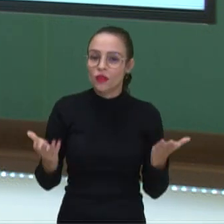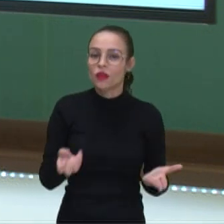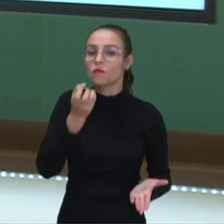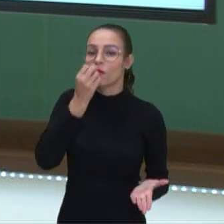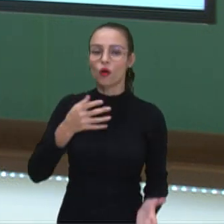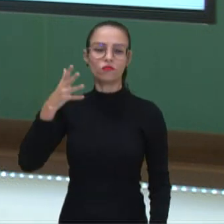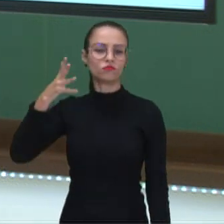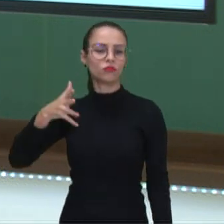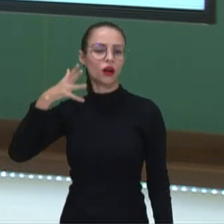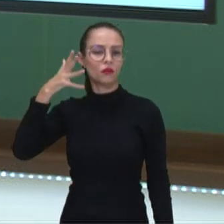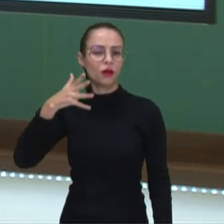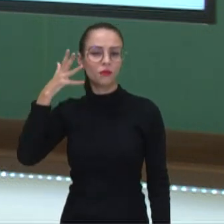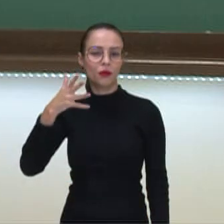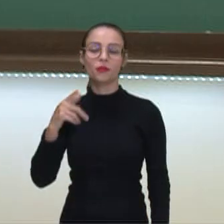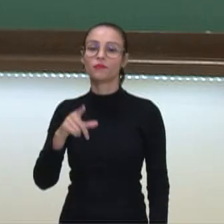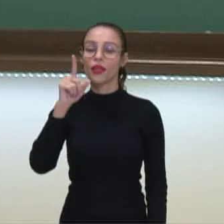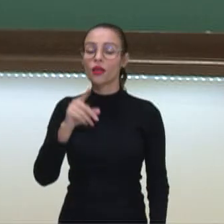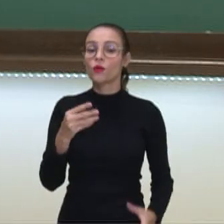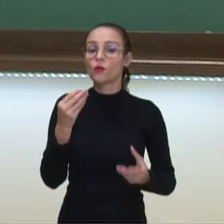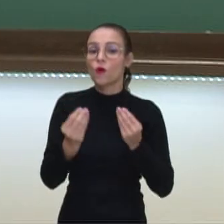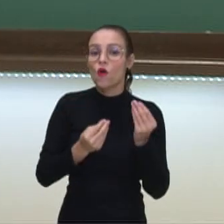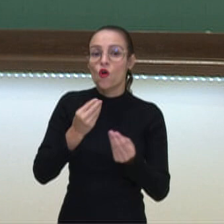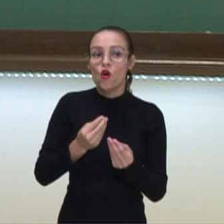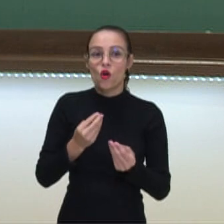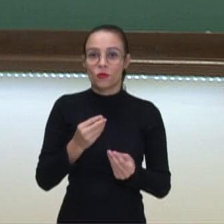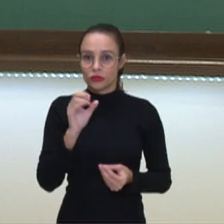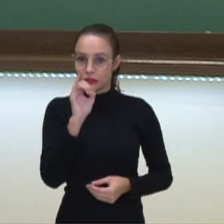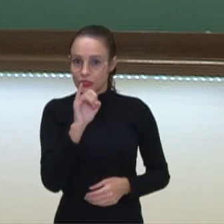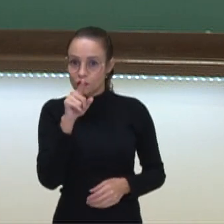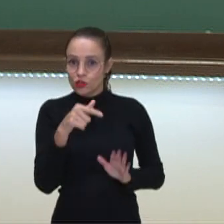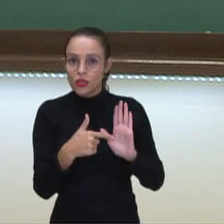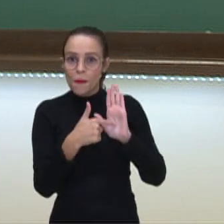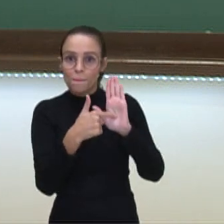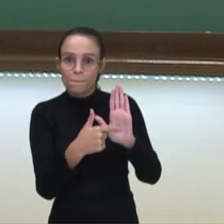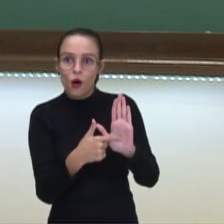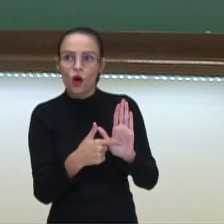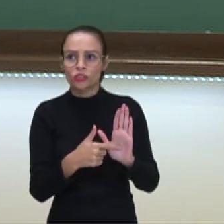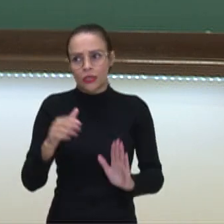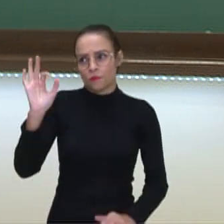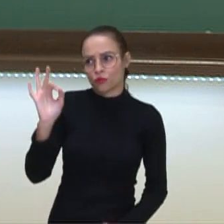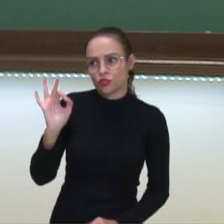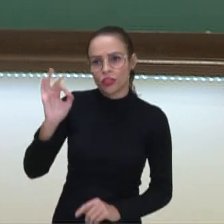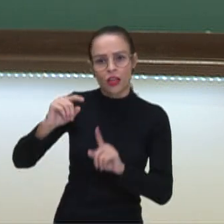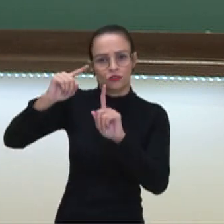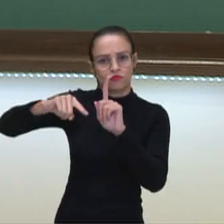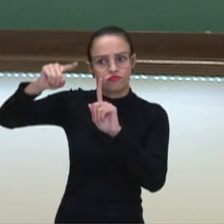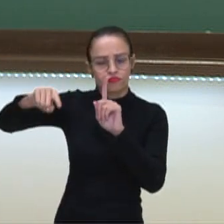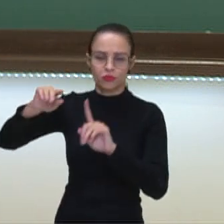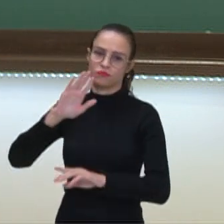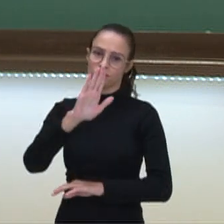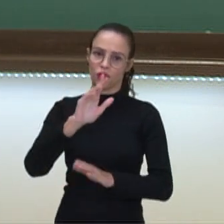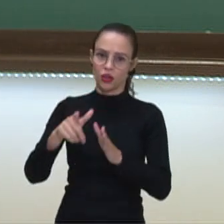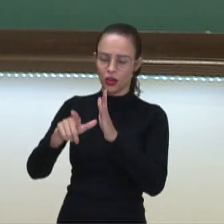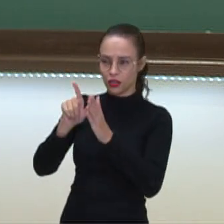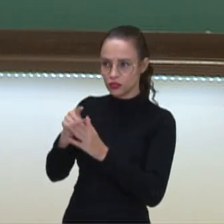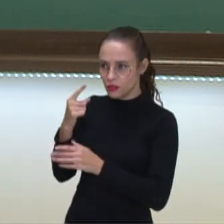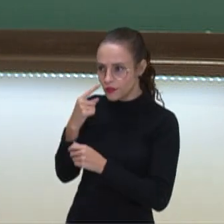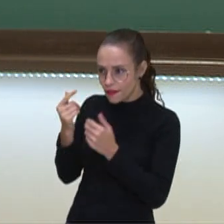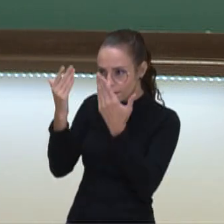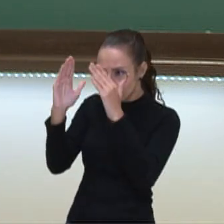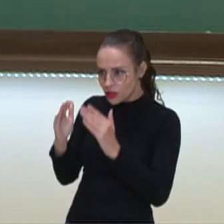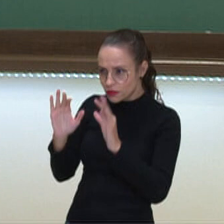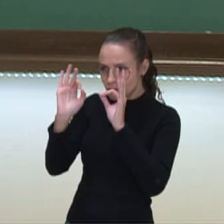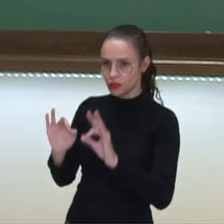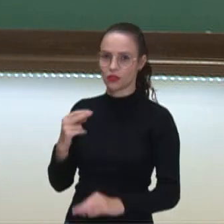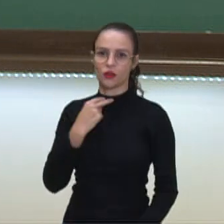ser pautado na documentação. Se você traz um dado para apresentar, esse dado ele precisa ser checado, né? Ninguém vai apresentar um dado